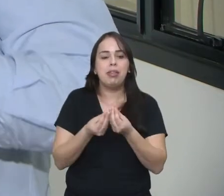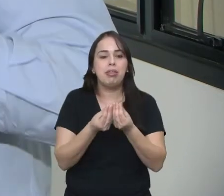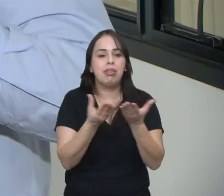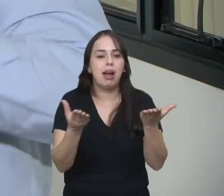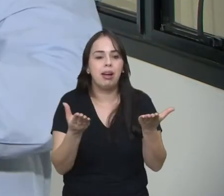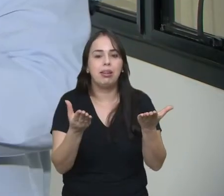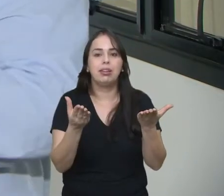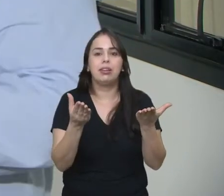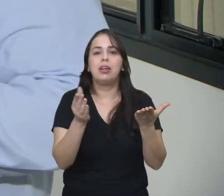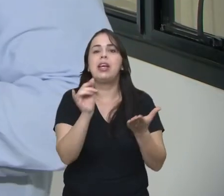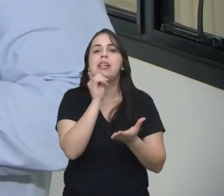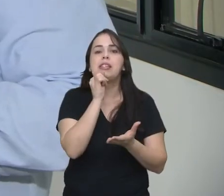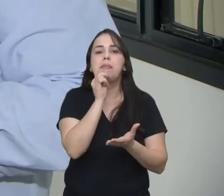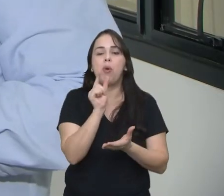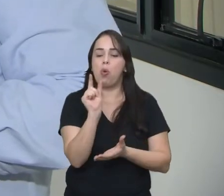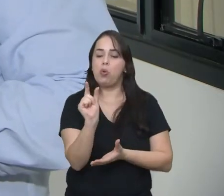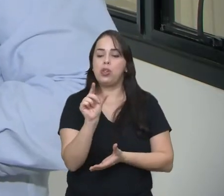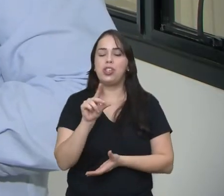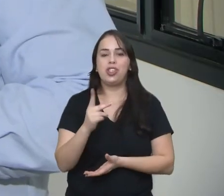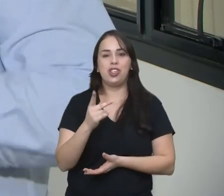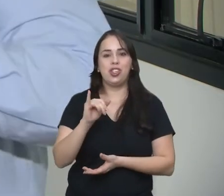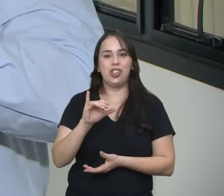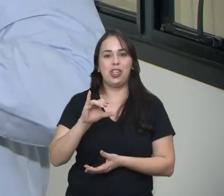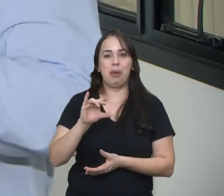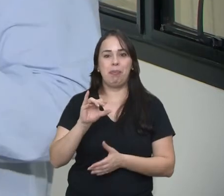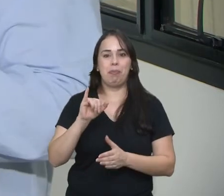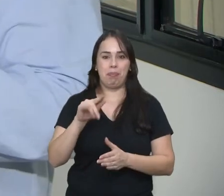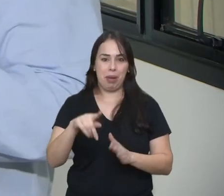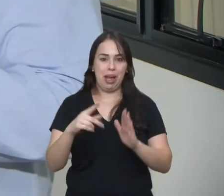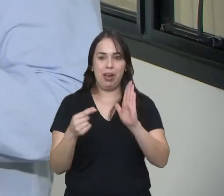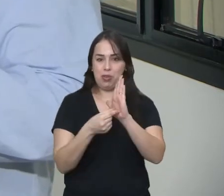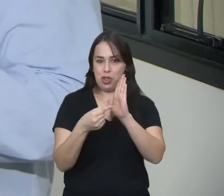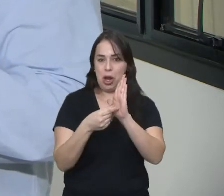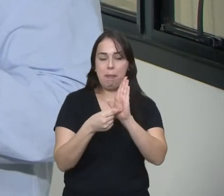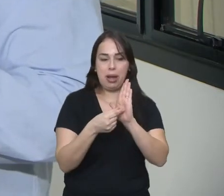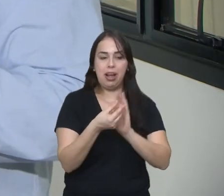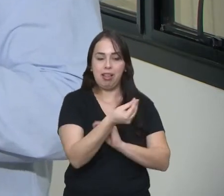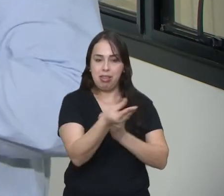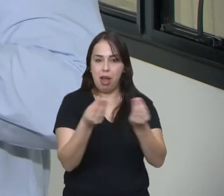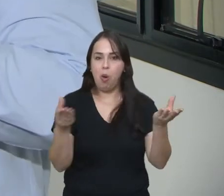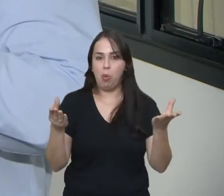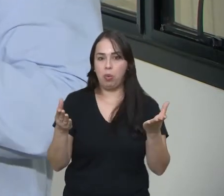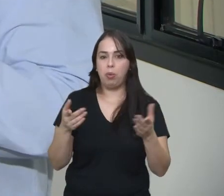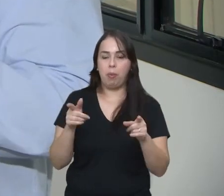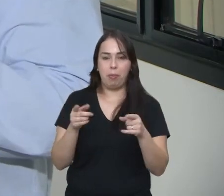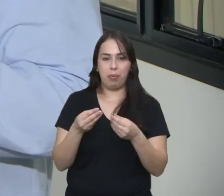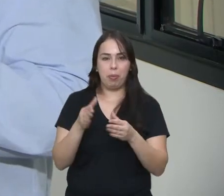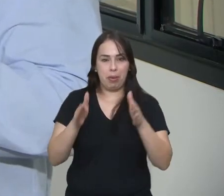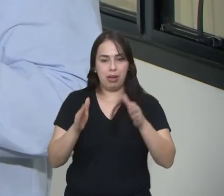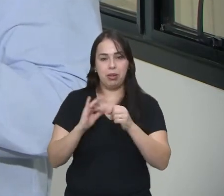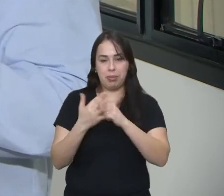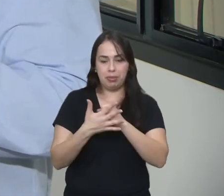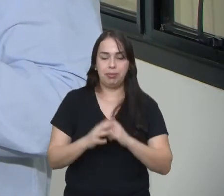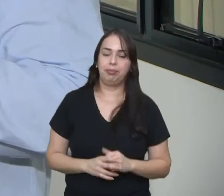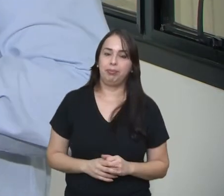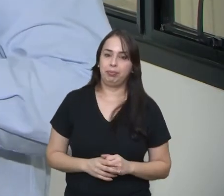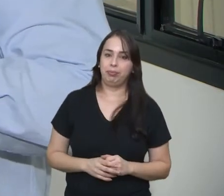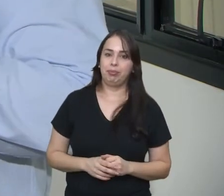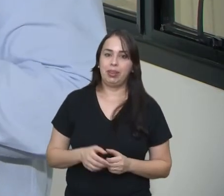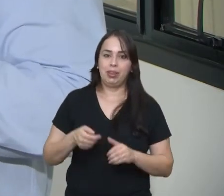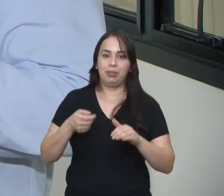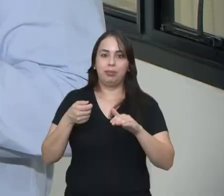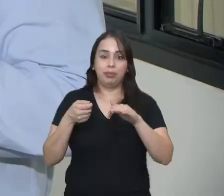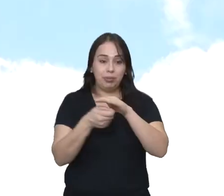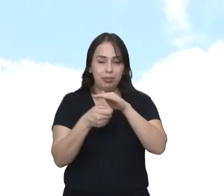vão para dentro da casa dessas pessoas com mais necessidade, como foram os chips de internet distribuídos pela Secretaria de Educação